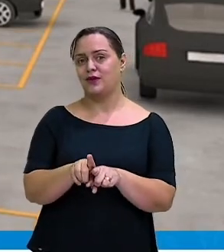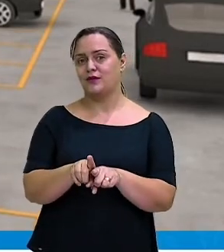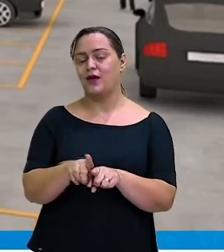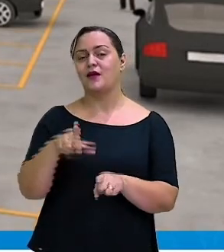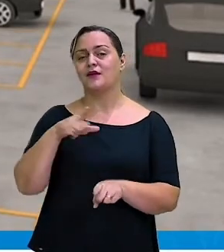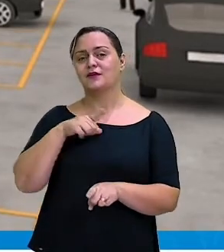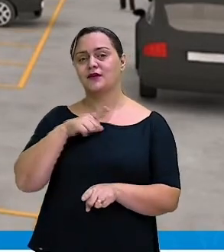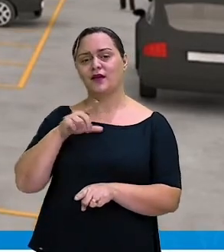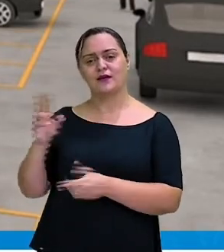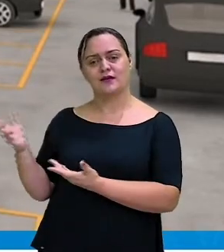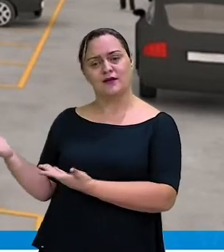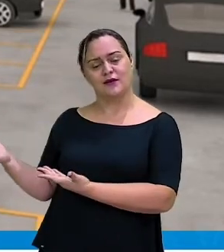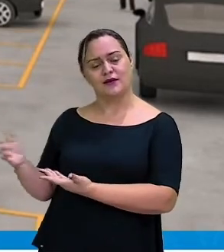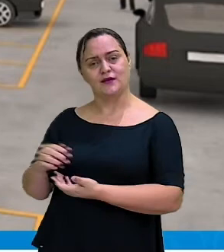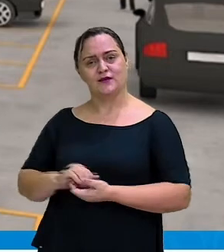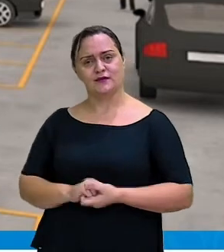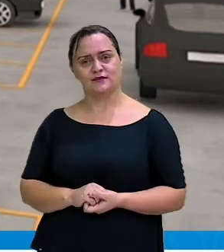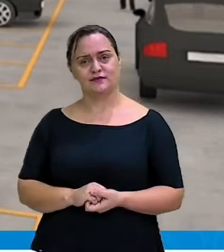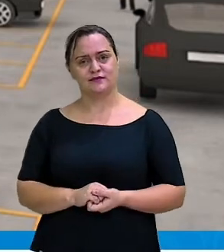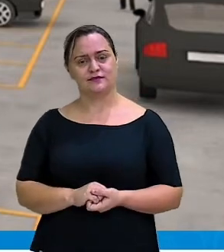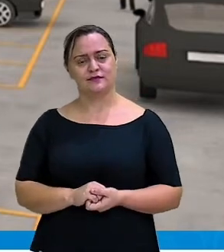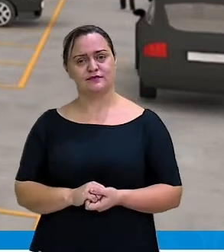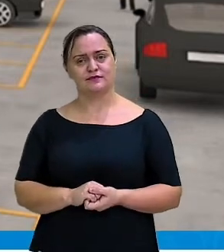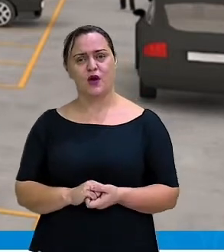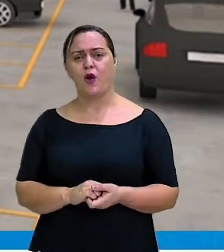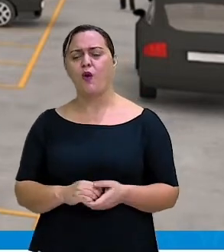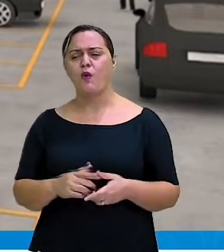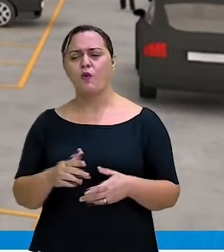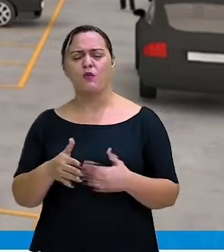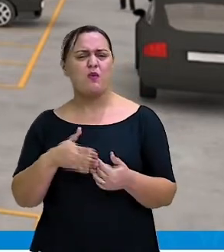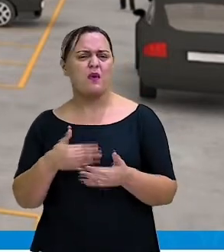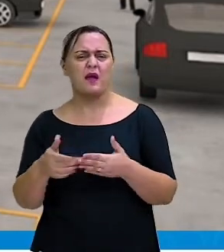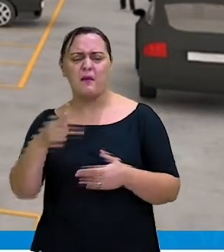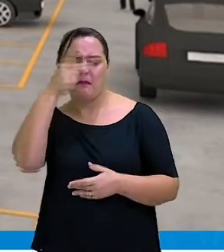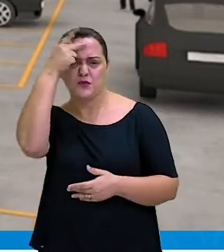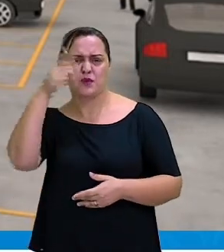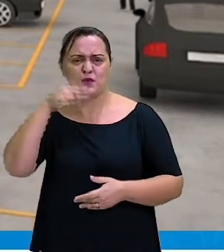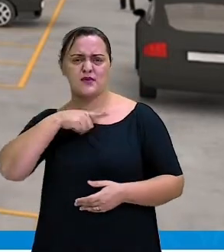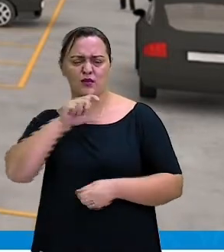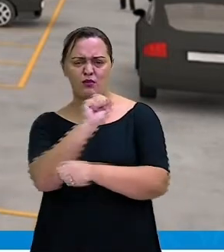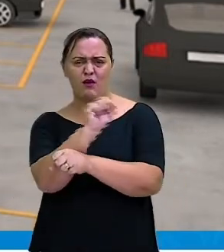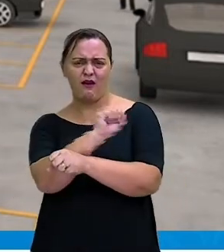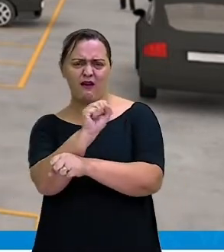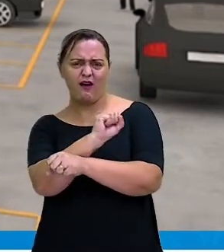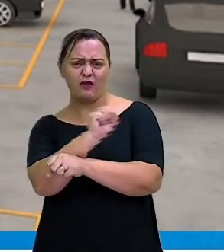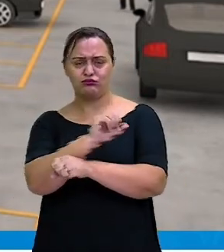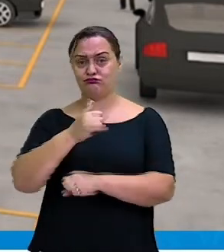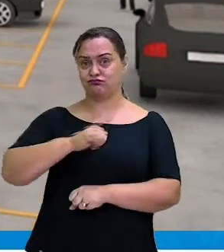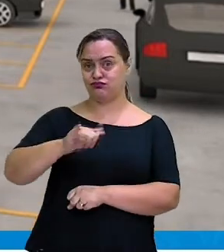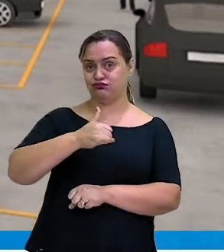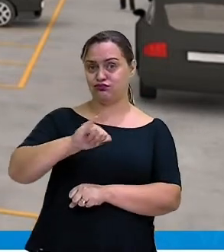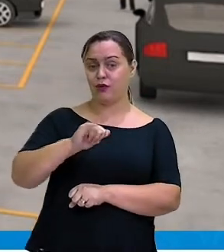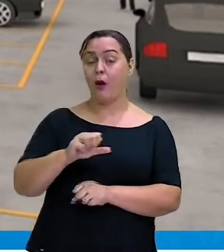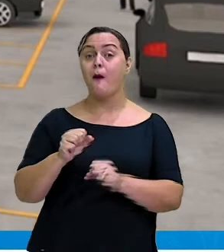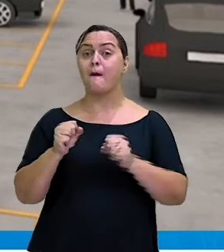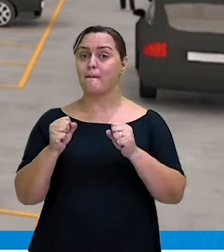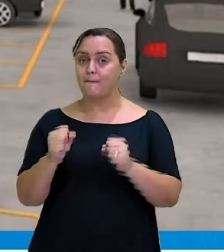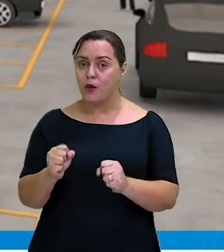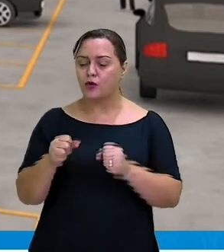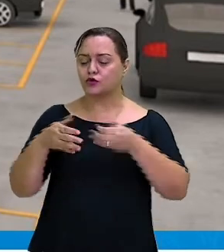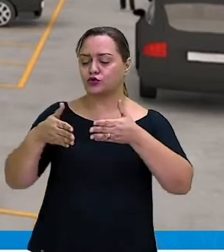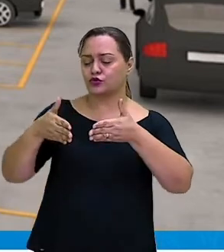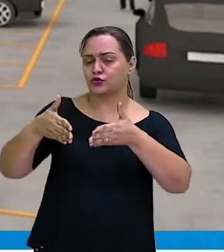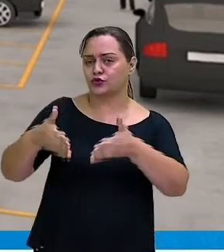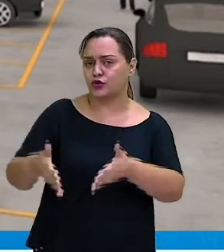ar também. Qualquer pessoa pode abastecer o seu carro elétrico ou híbrido em custo algum, sem custo